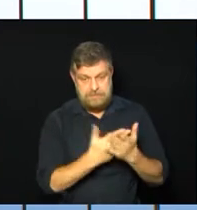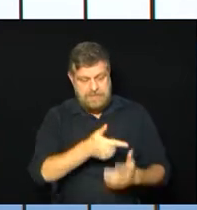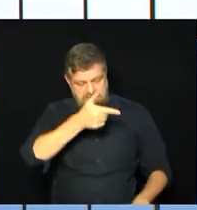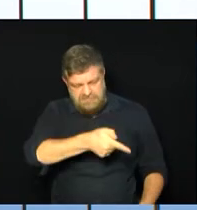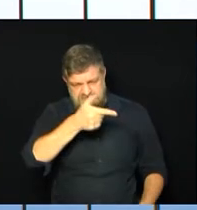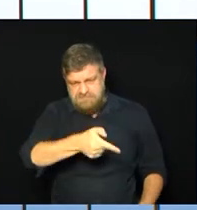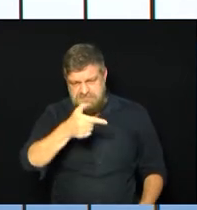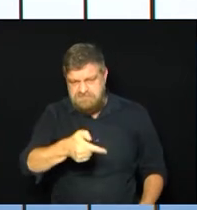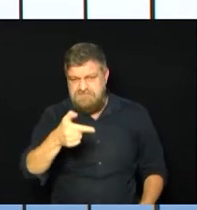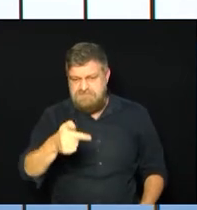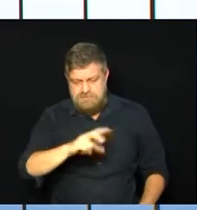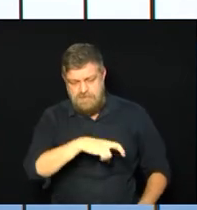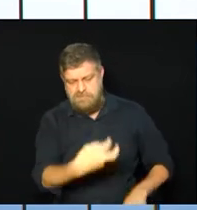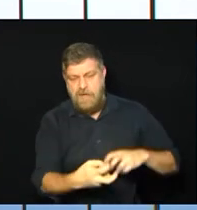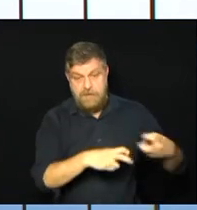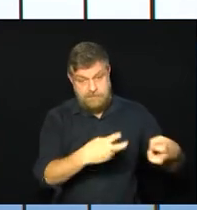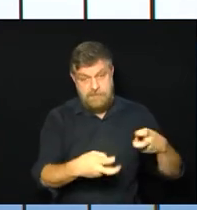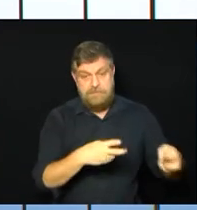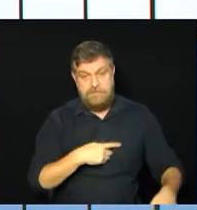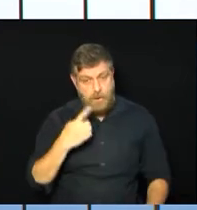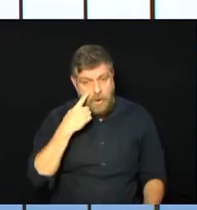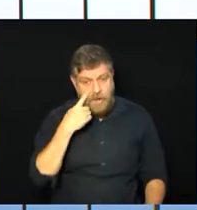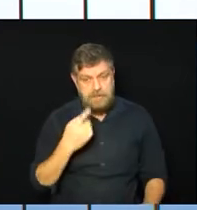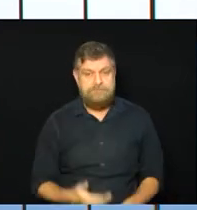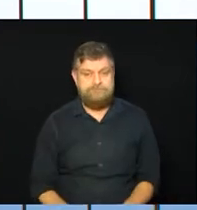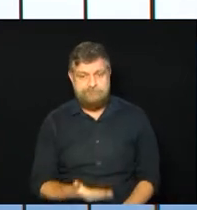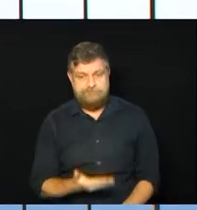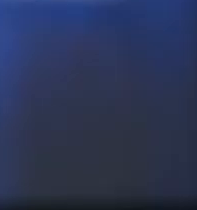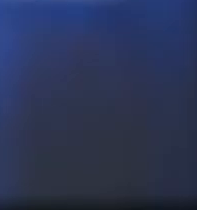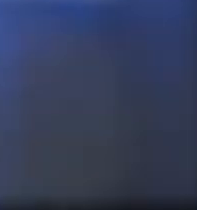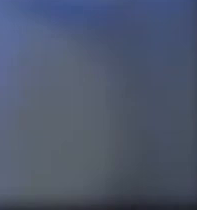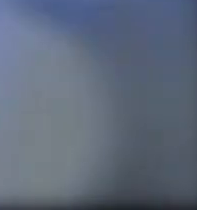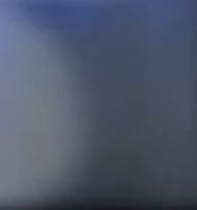nas Dependências das Escolas Municipais. Confira.